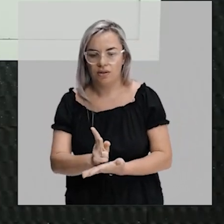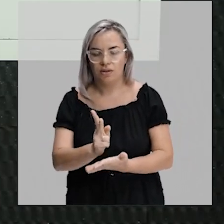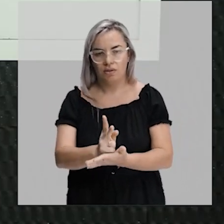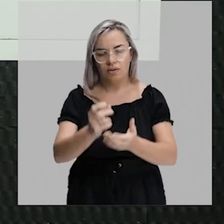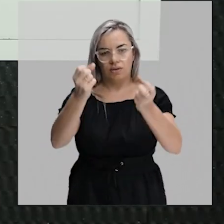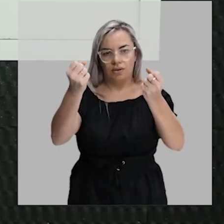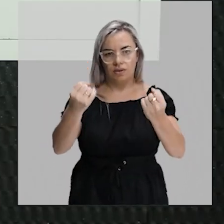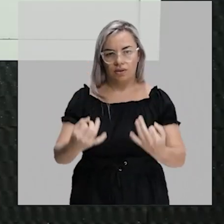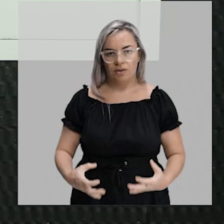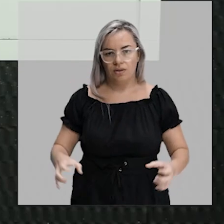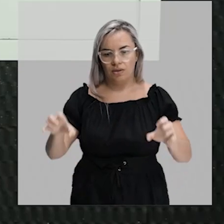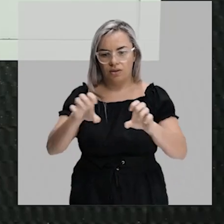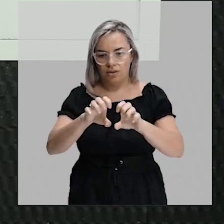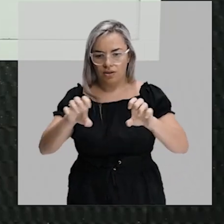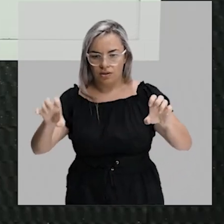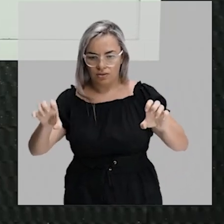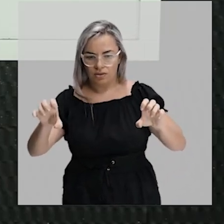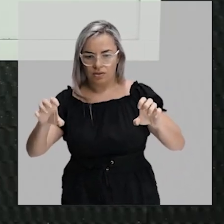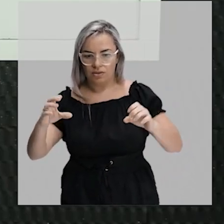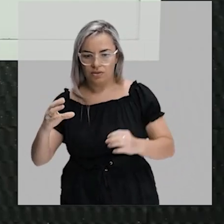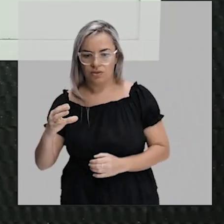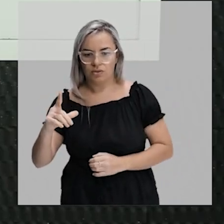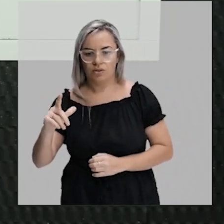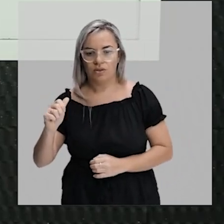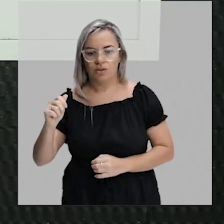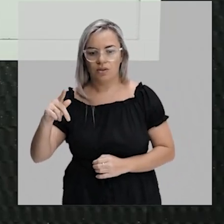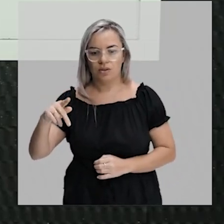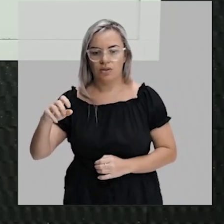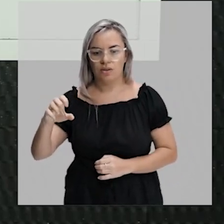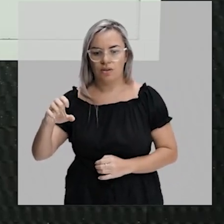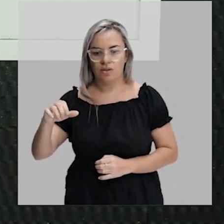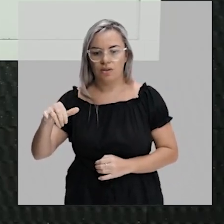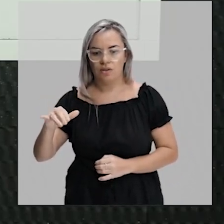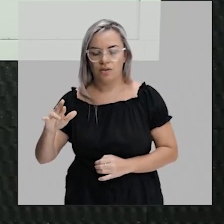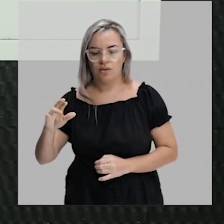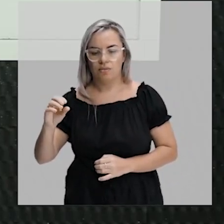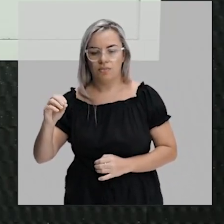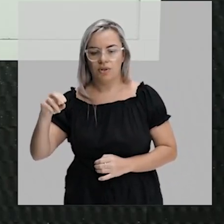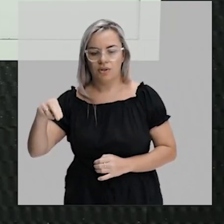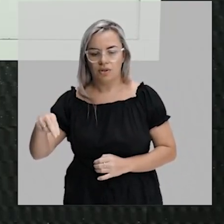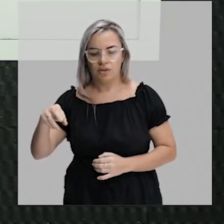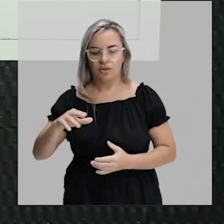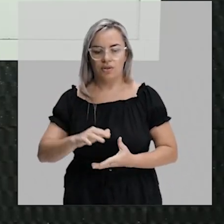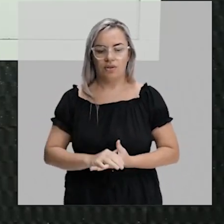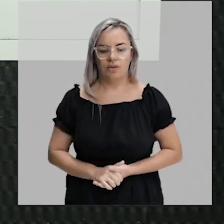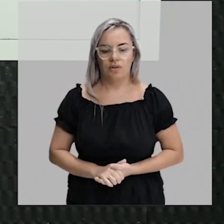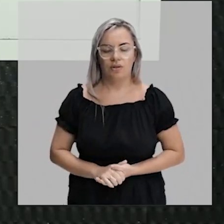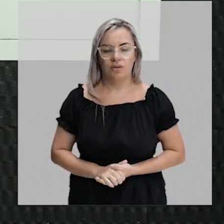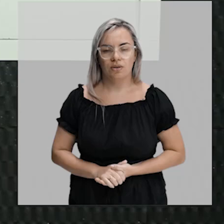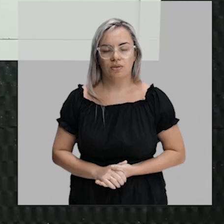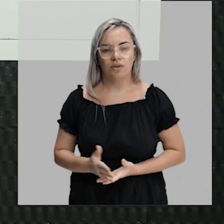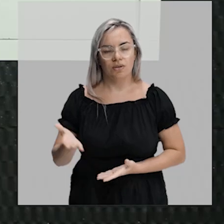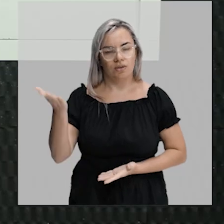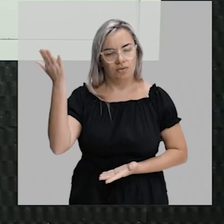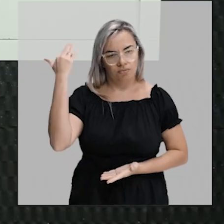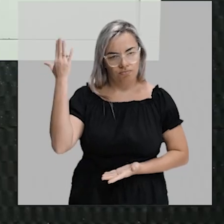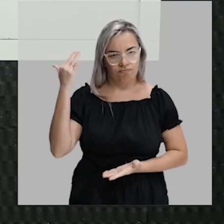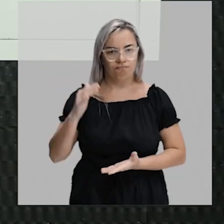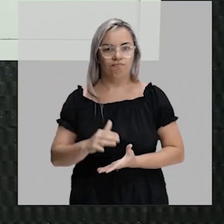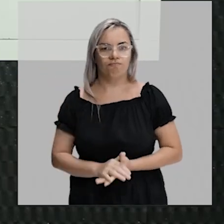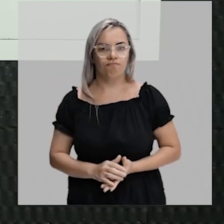a equação de Clapeyron e também a equação geral de um gás, tá ok? Então vamos lá. Então na aula passada nós